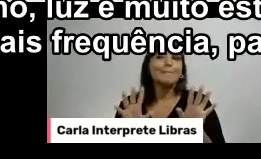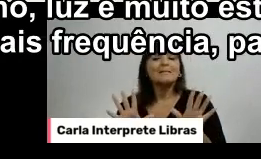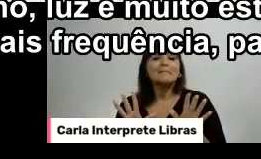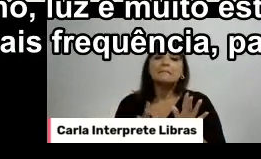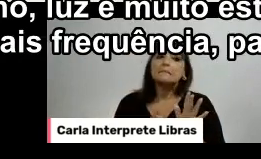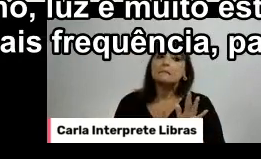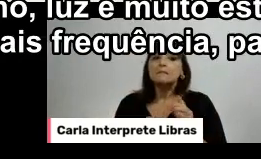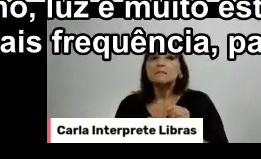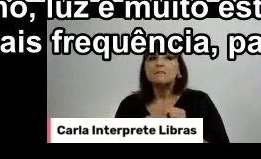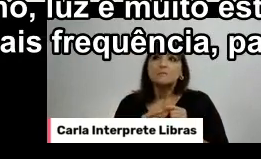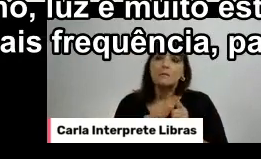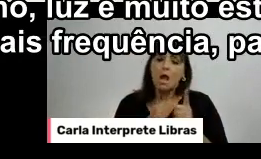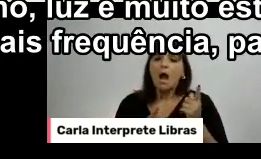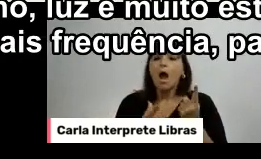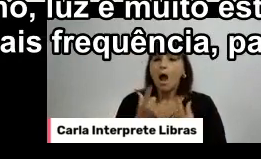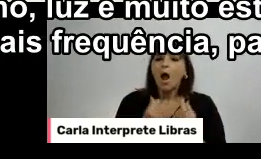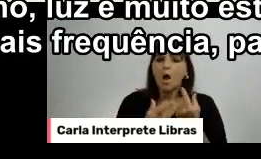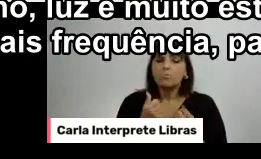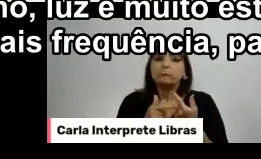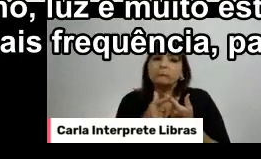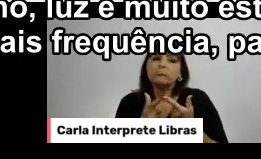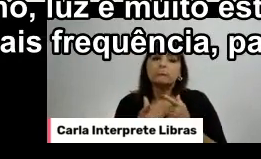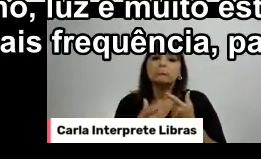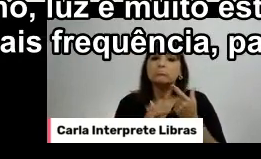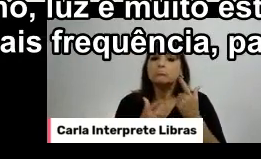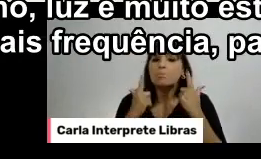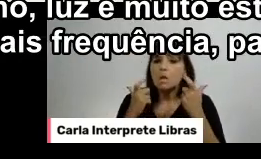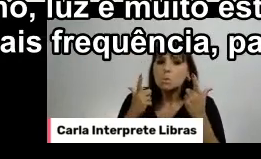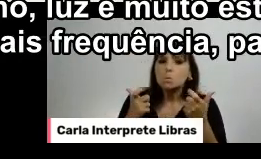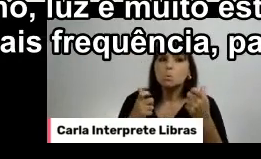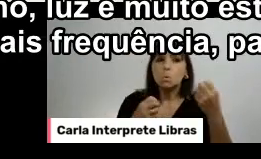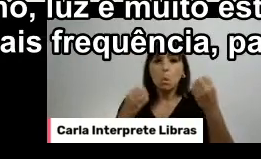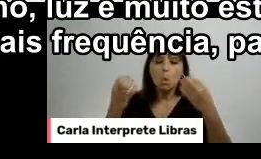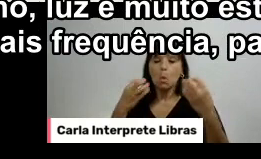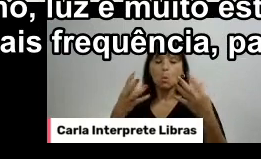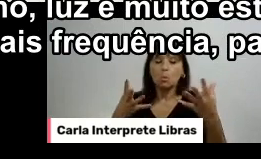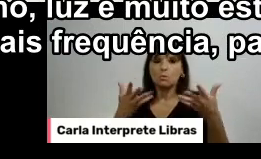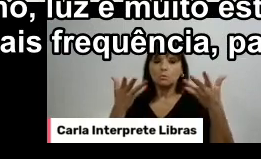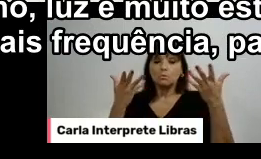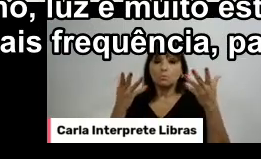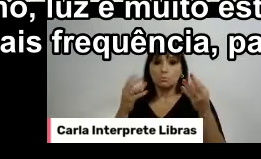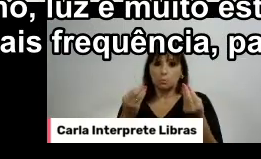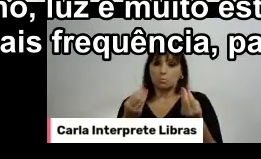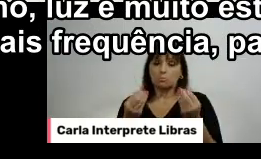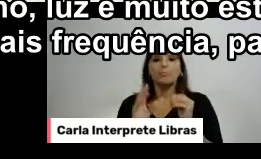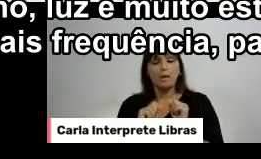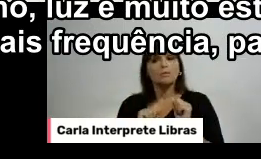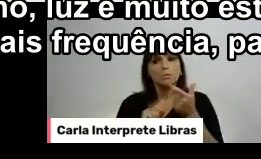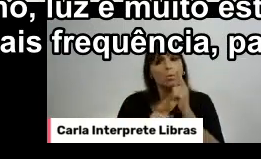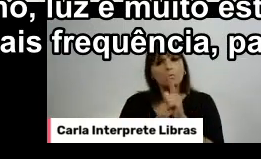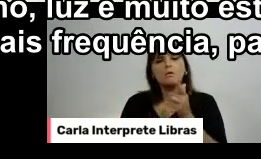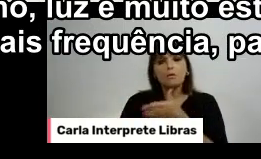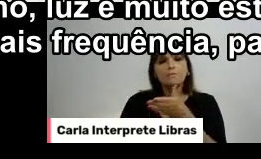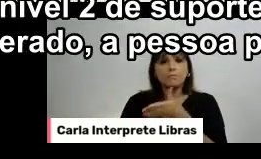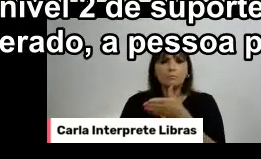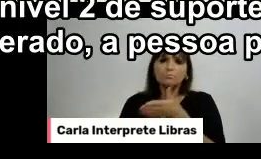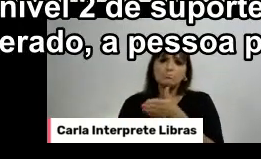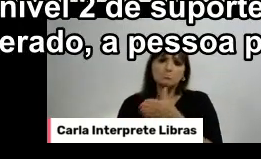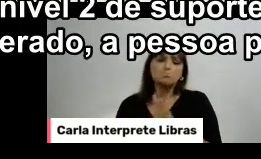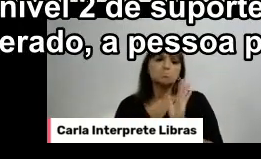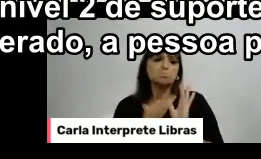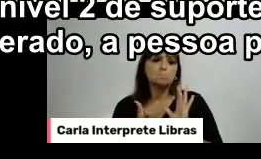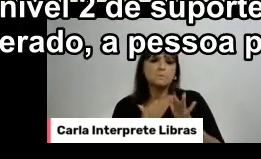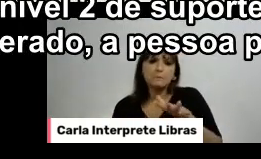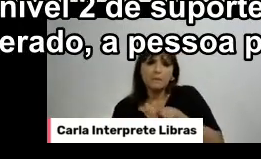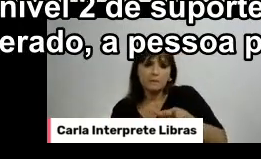com barulho, luz e muito estímulo, mas ela consegue, com mais frequência, participar desses ambientes. O